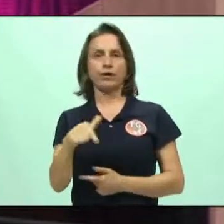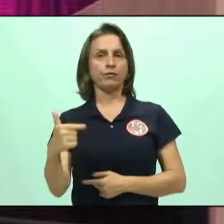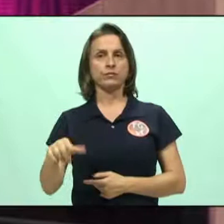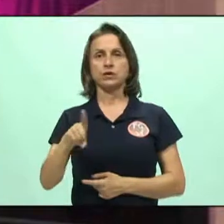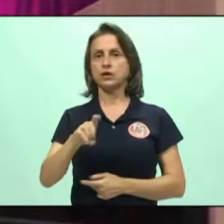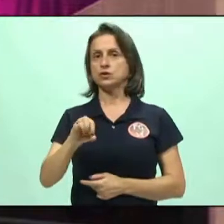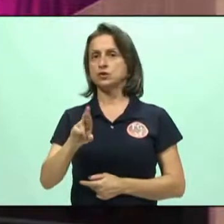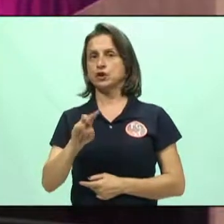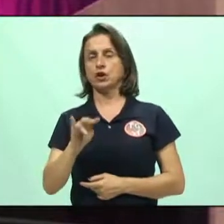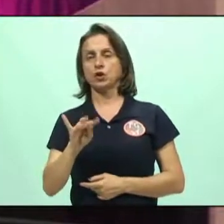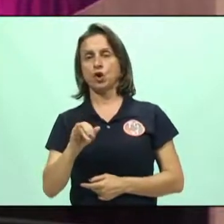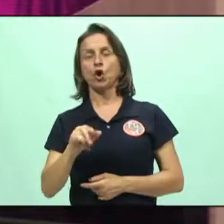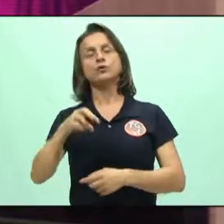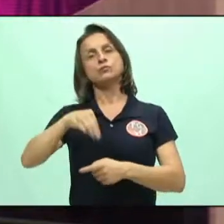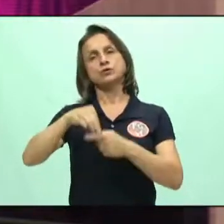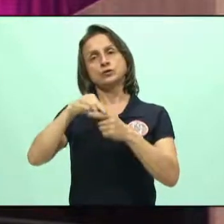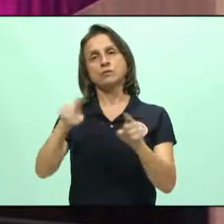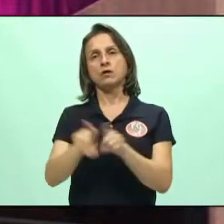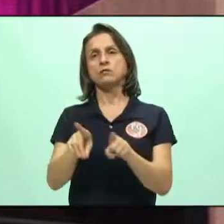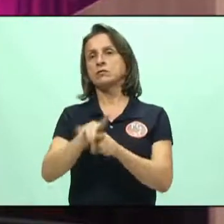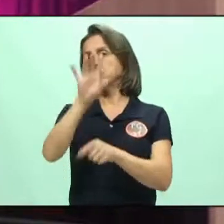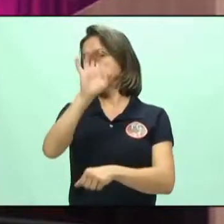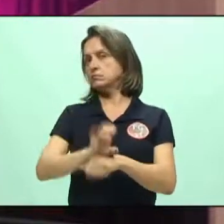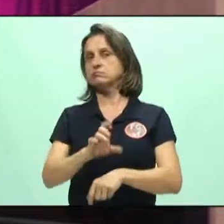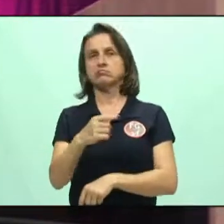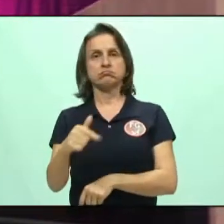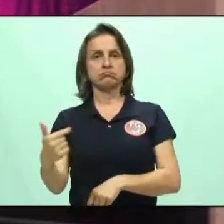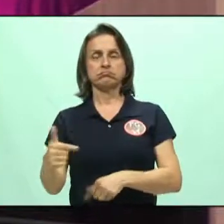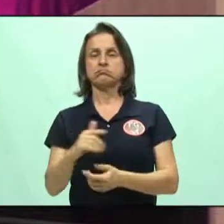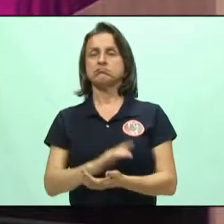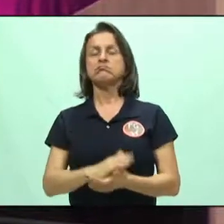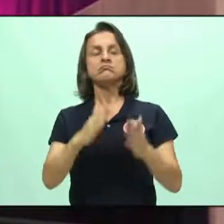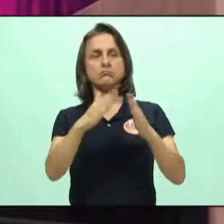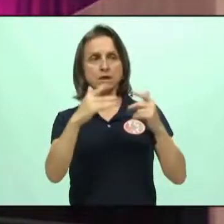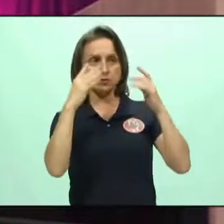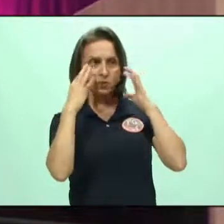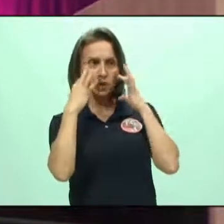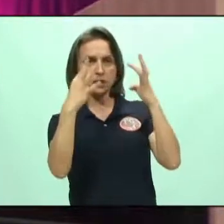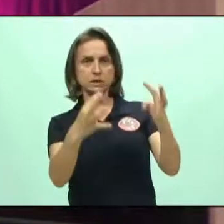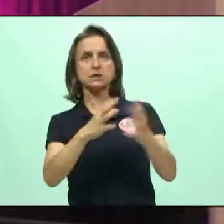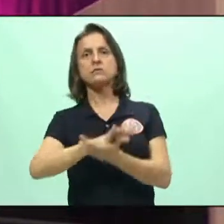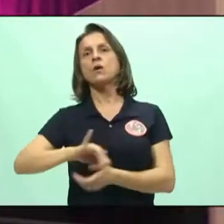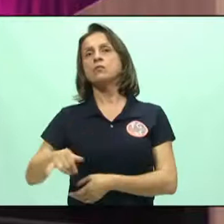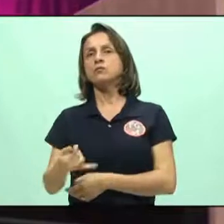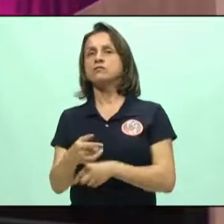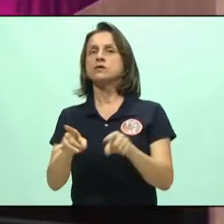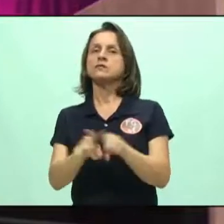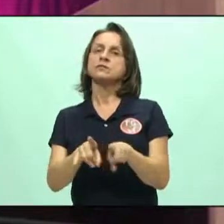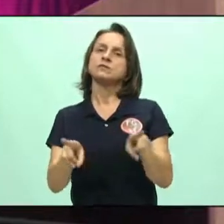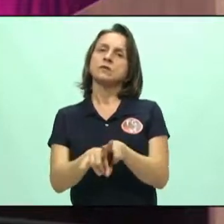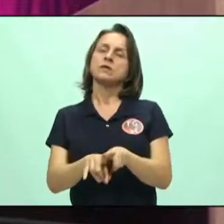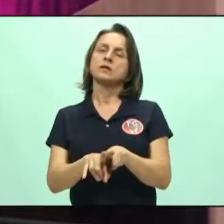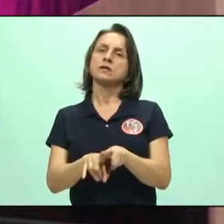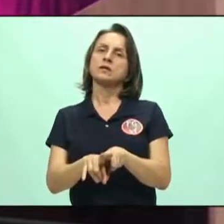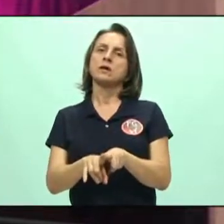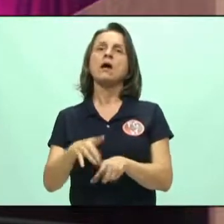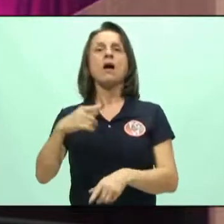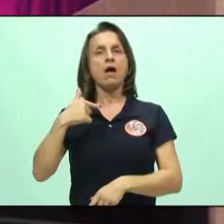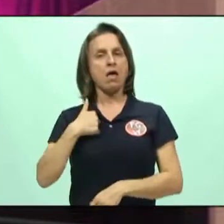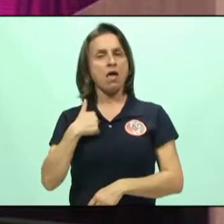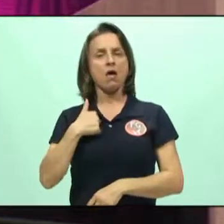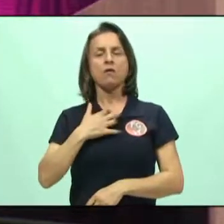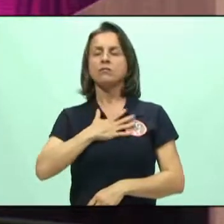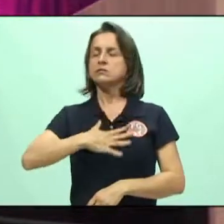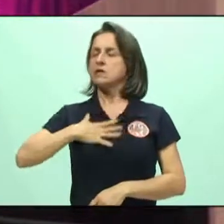Estadual gente contando com sua habitual atenção aproveite o ensejo para reiterar meus sinceros